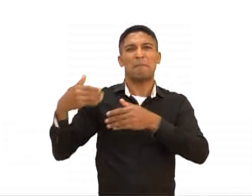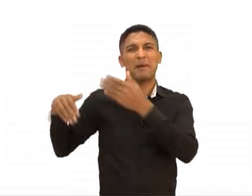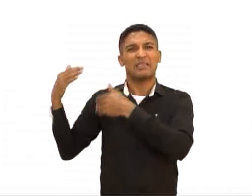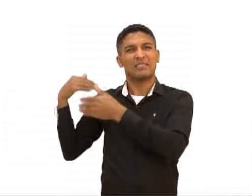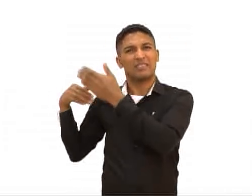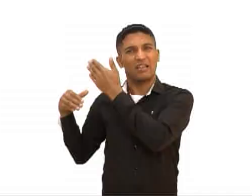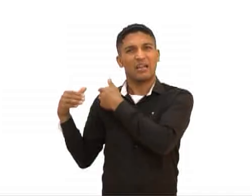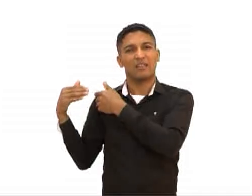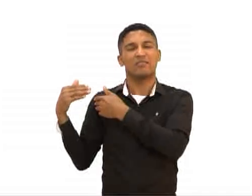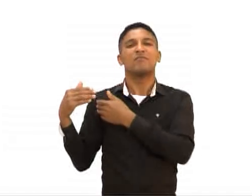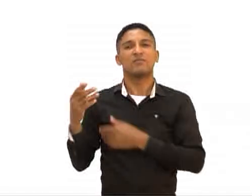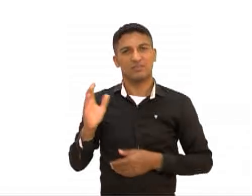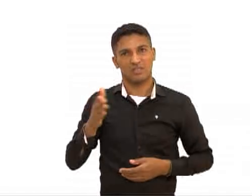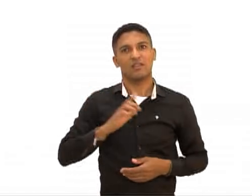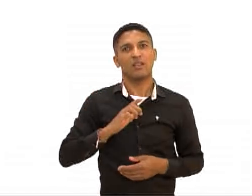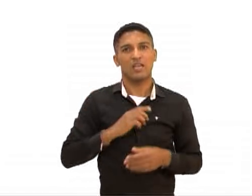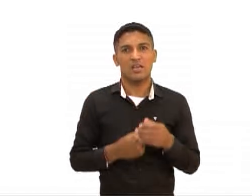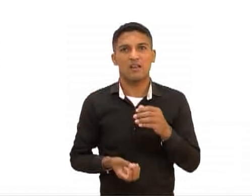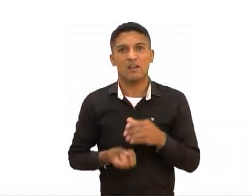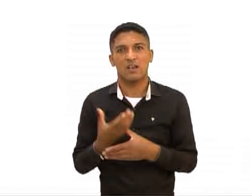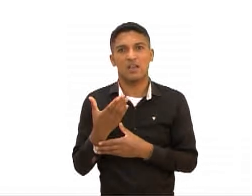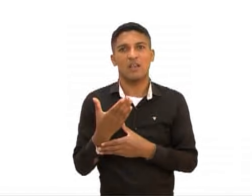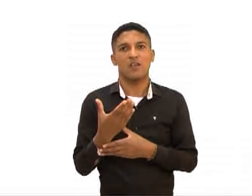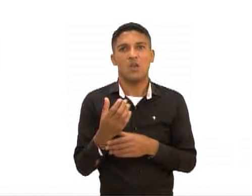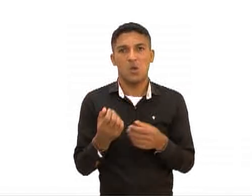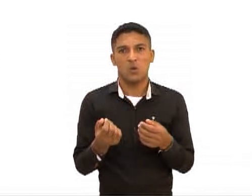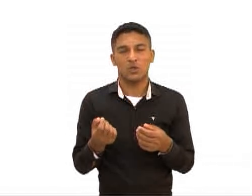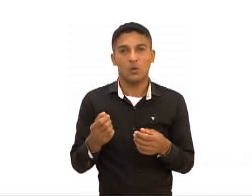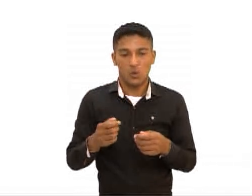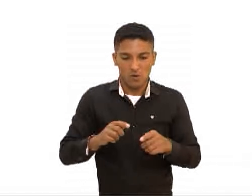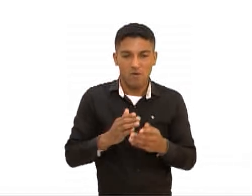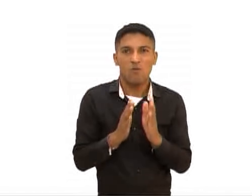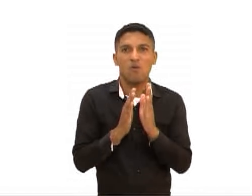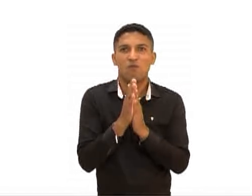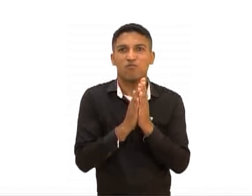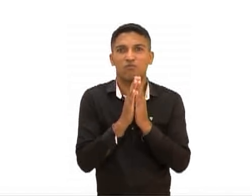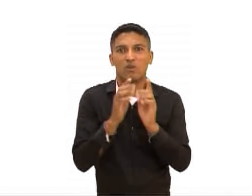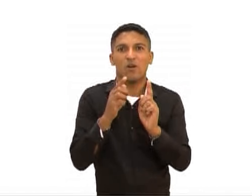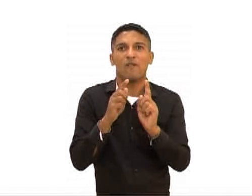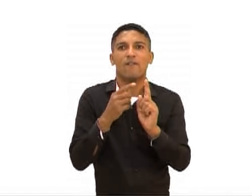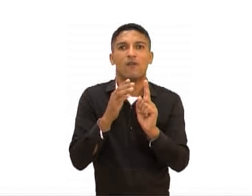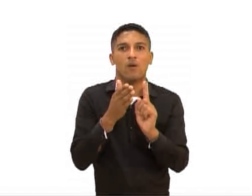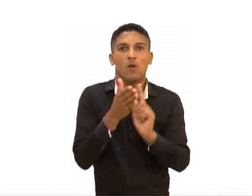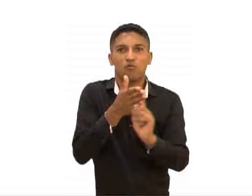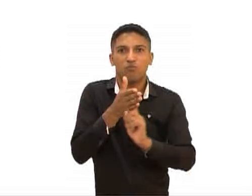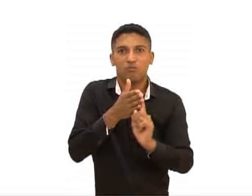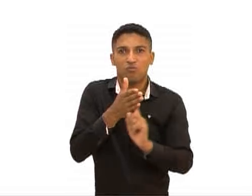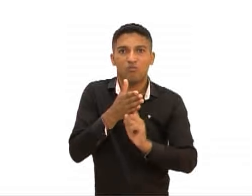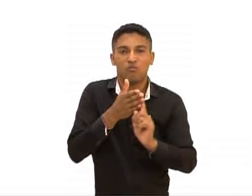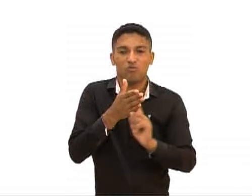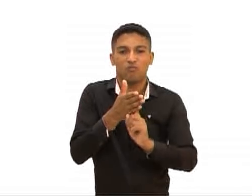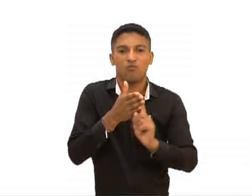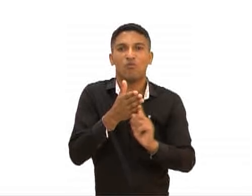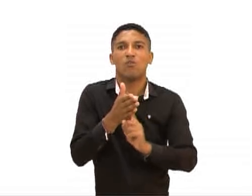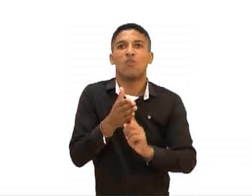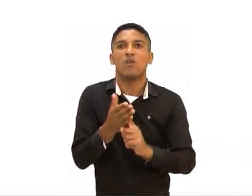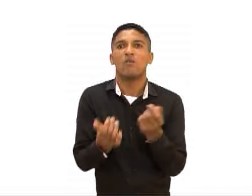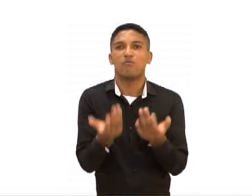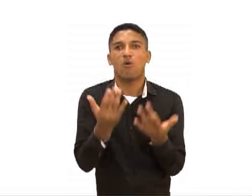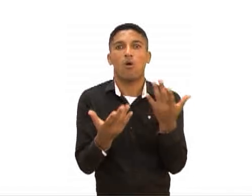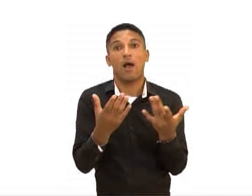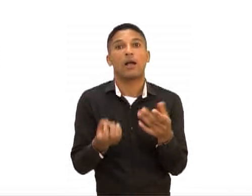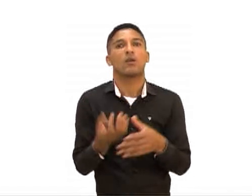e utilizava a fumaça para se comunicar. O pombo-correio foi utilizado na sequência para levar recados. Veio o